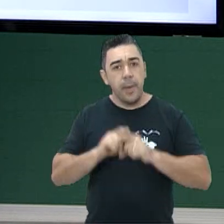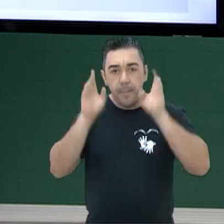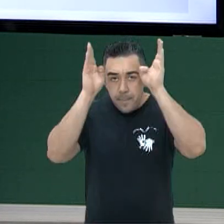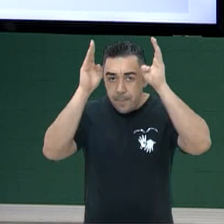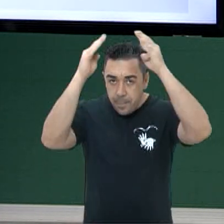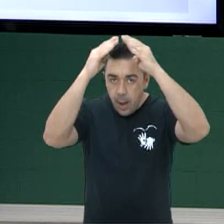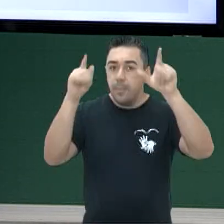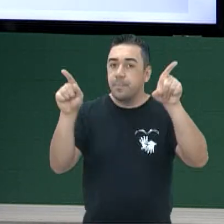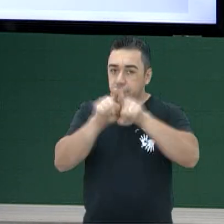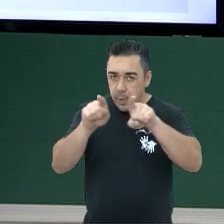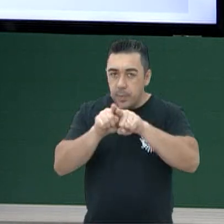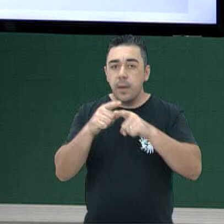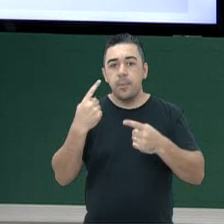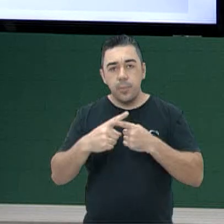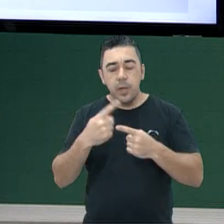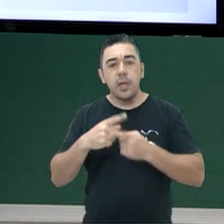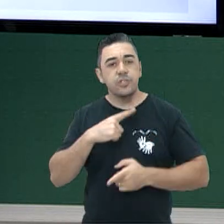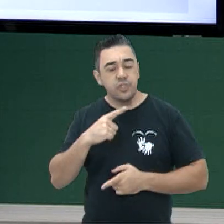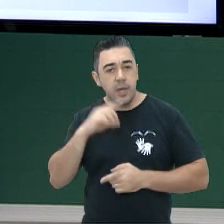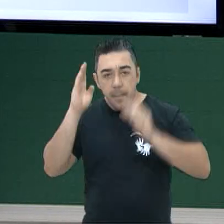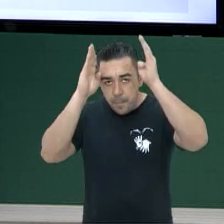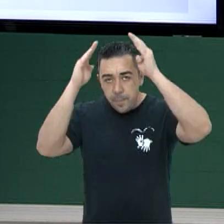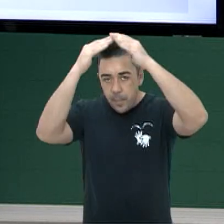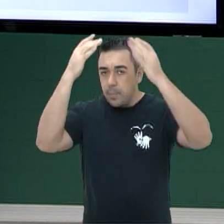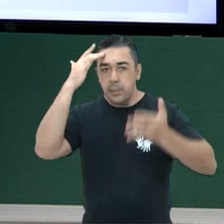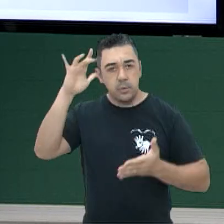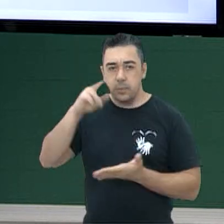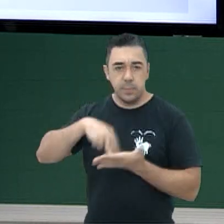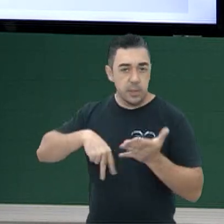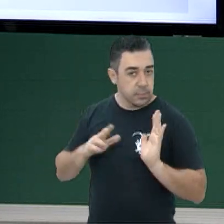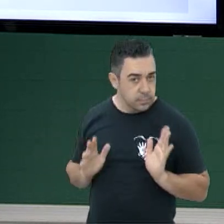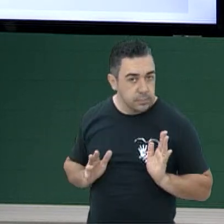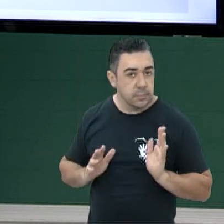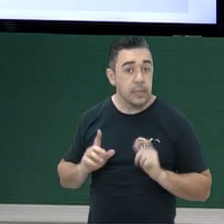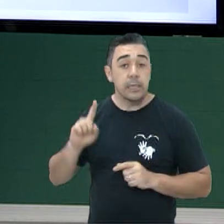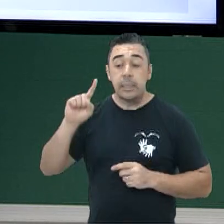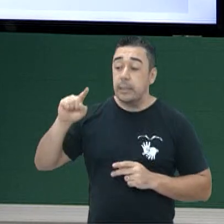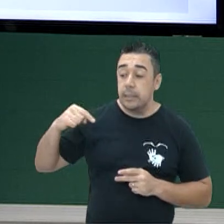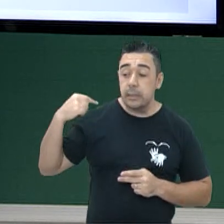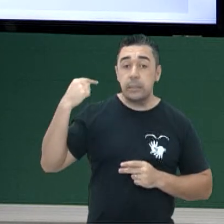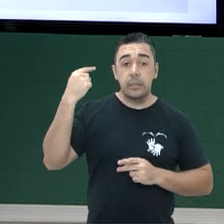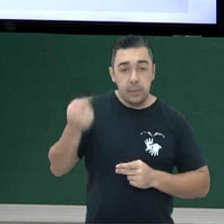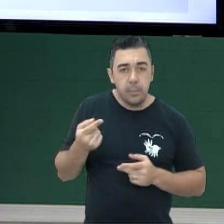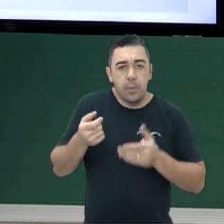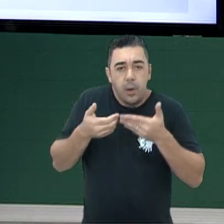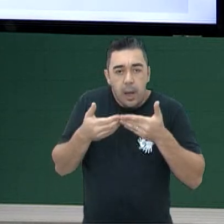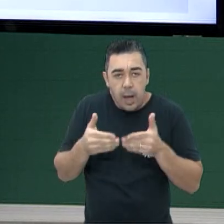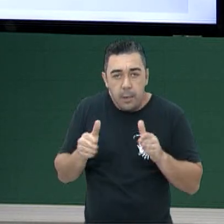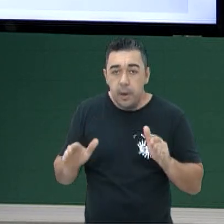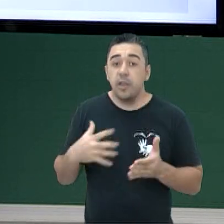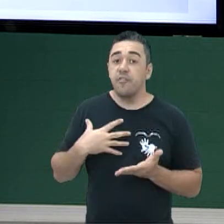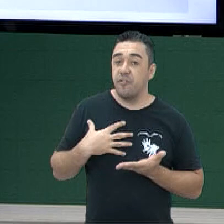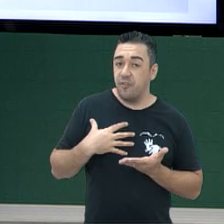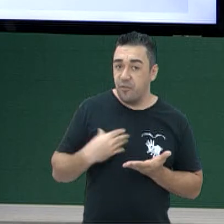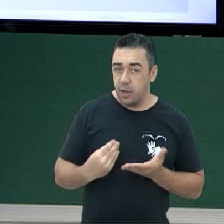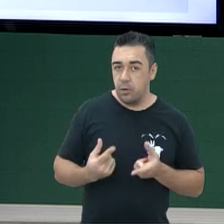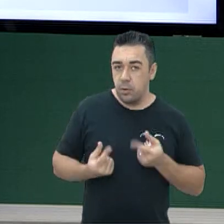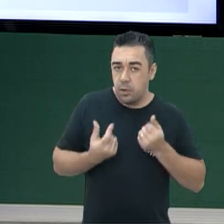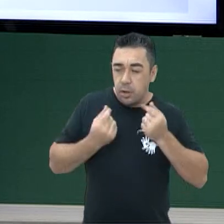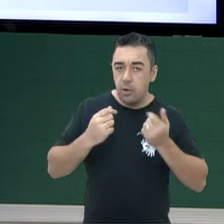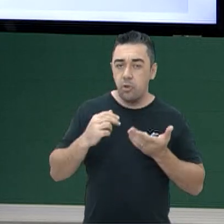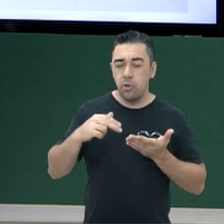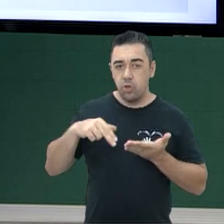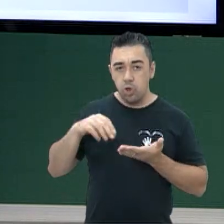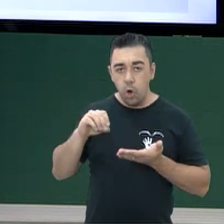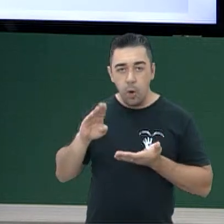no alto clero tinham os iletrados, que eram as pessoas analfabetas. E depois foi aberto, né, para filhos de nobre e tudo mais,